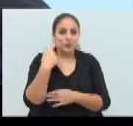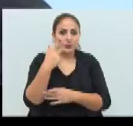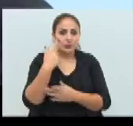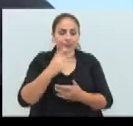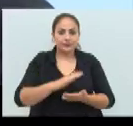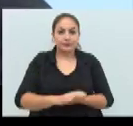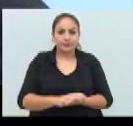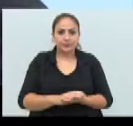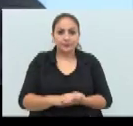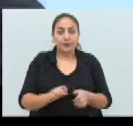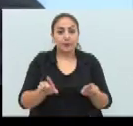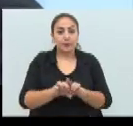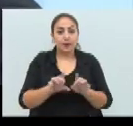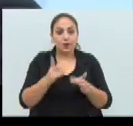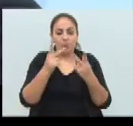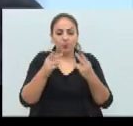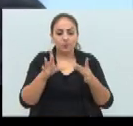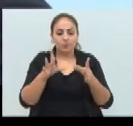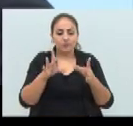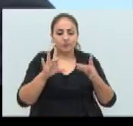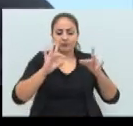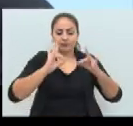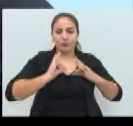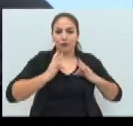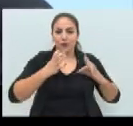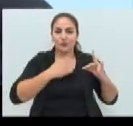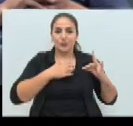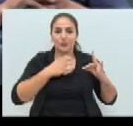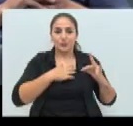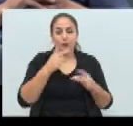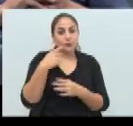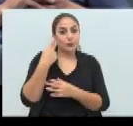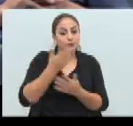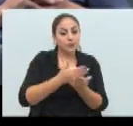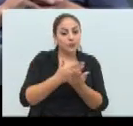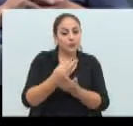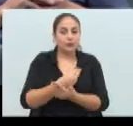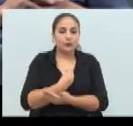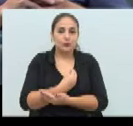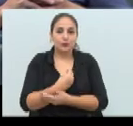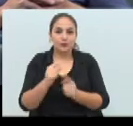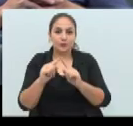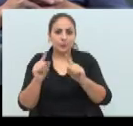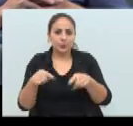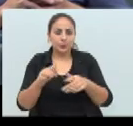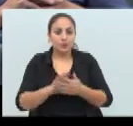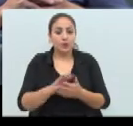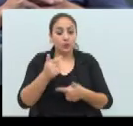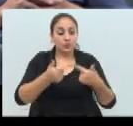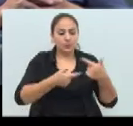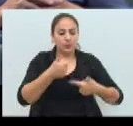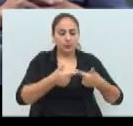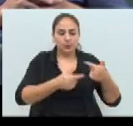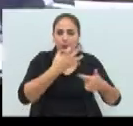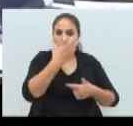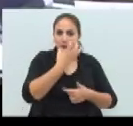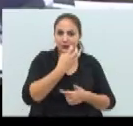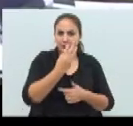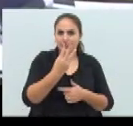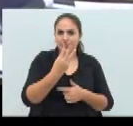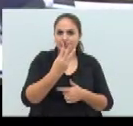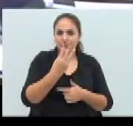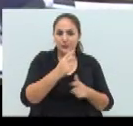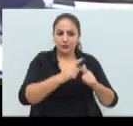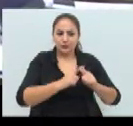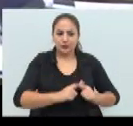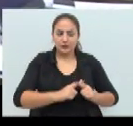pelo espírito político, o jovem ingressou na vida pública. Mas o trabalho ficou sério quando, por 3 gestões, presidiu